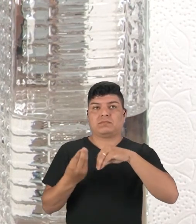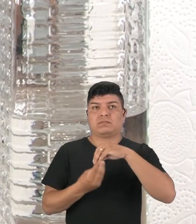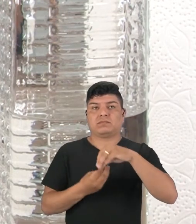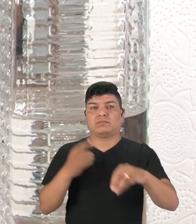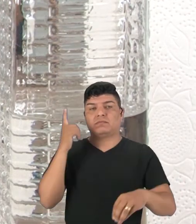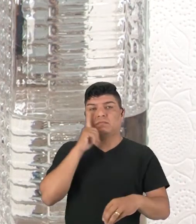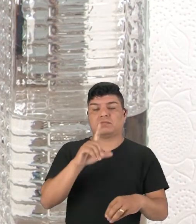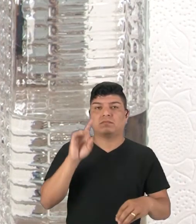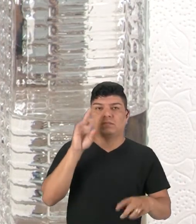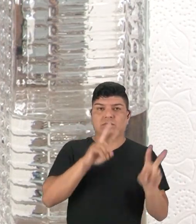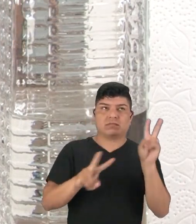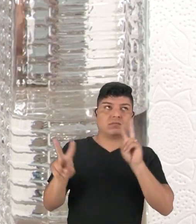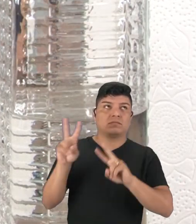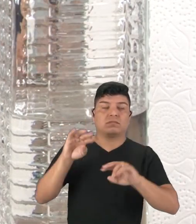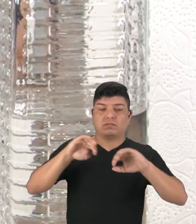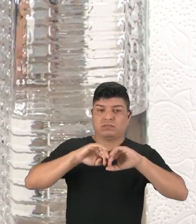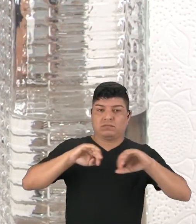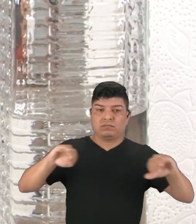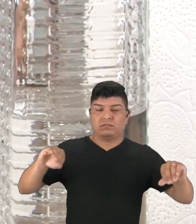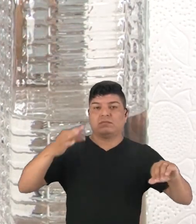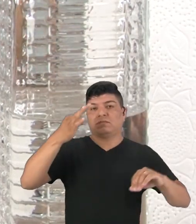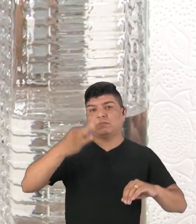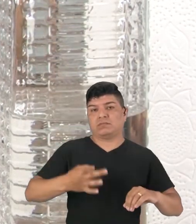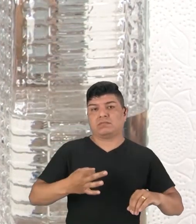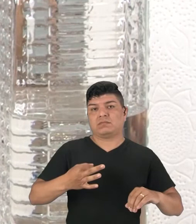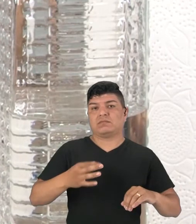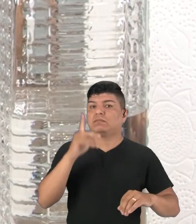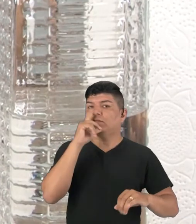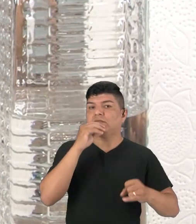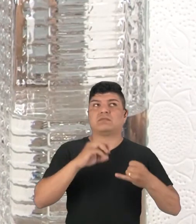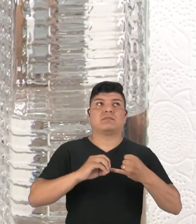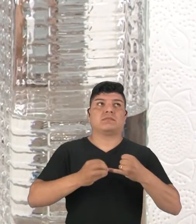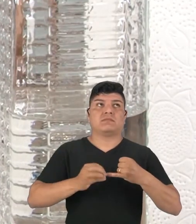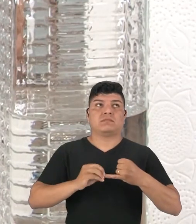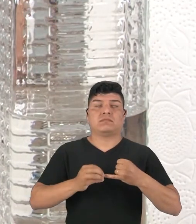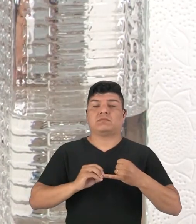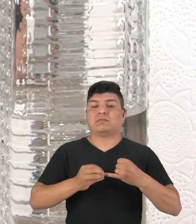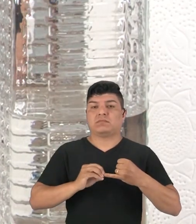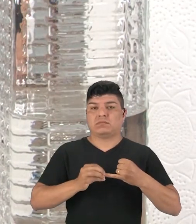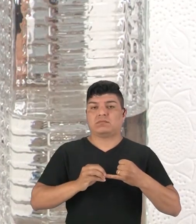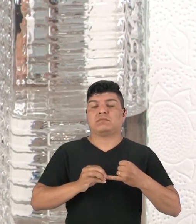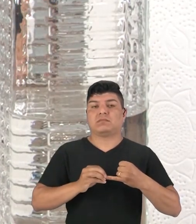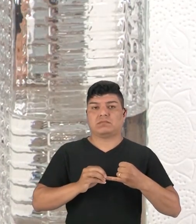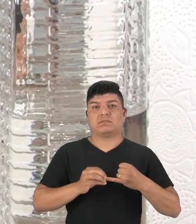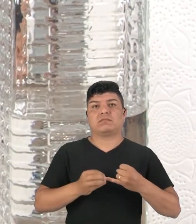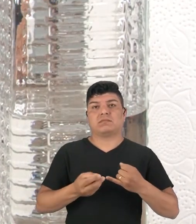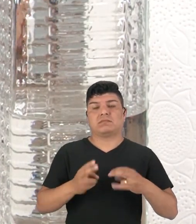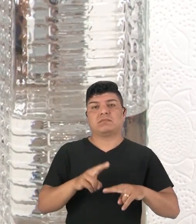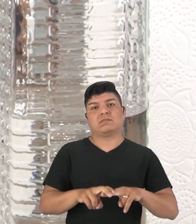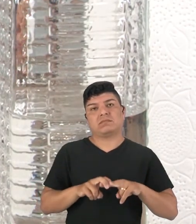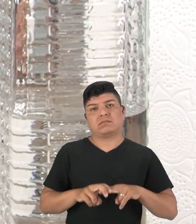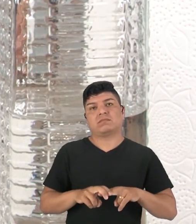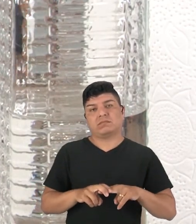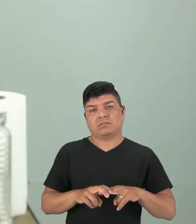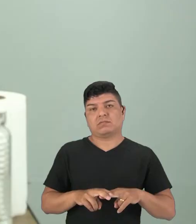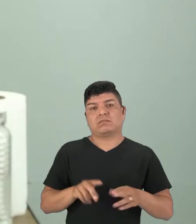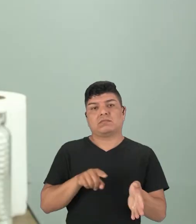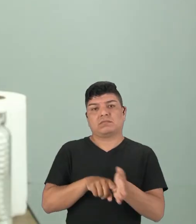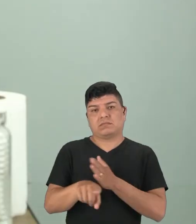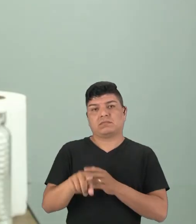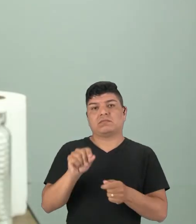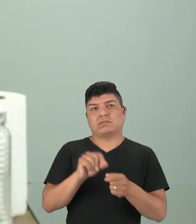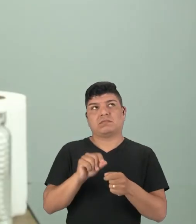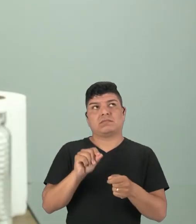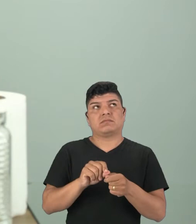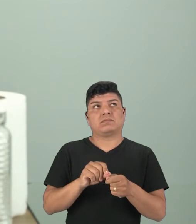eu consigo apenas separar adequadamente esse elemento aqui, ó, que é a água do feijão, que é exatamente as perguntas que eles